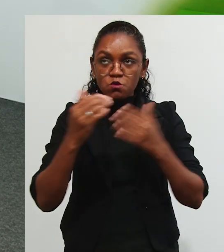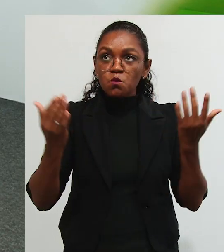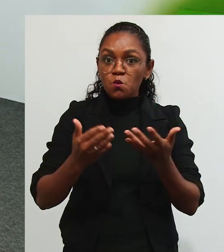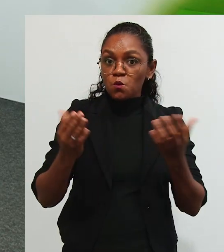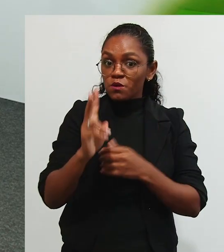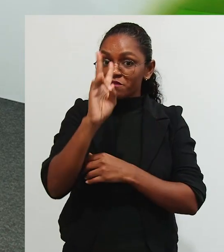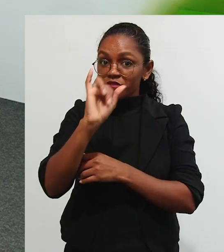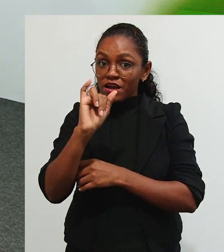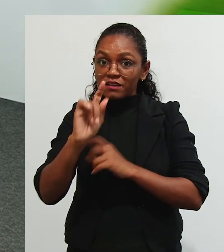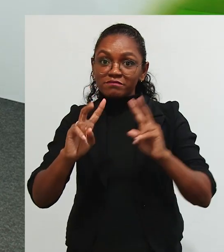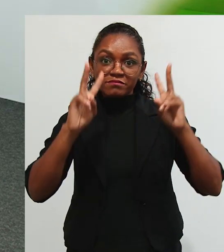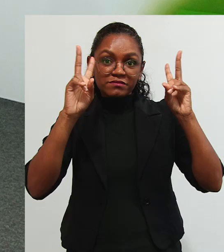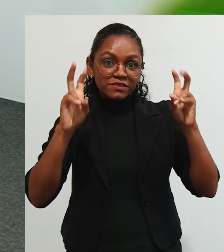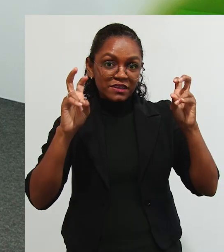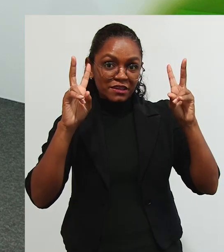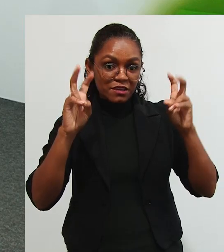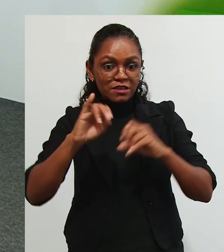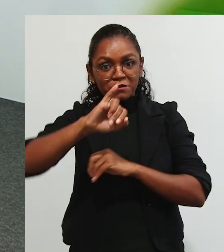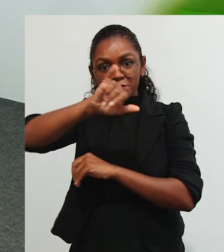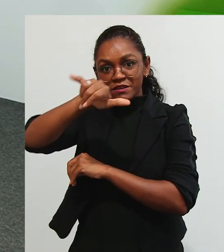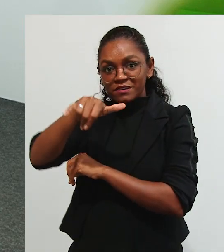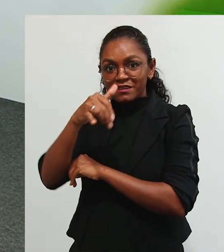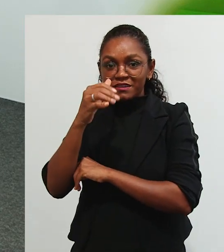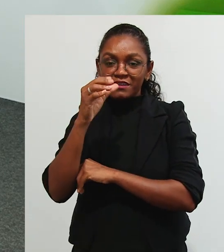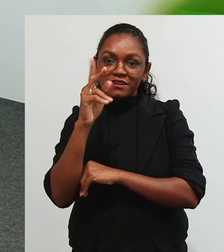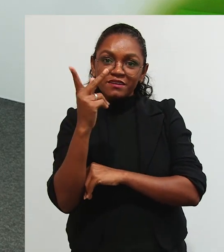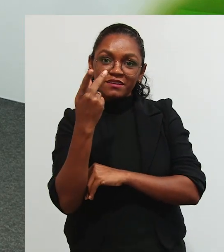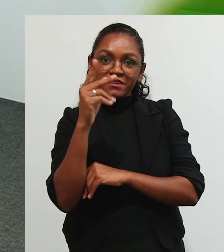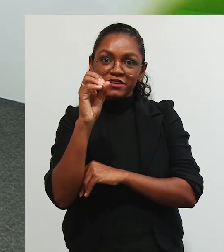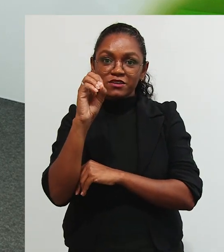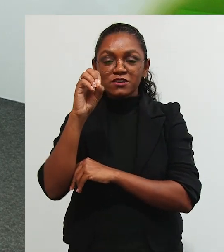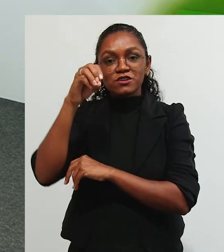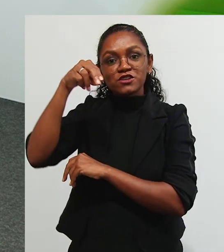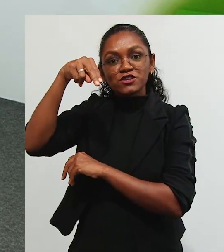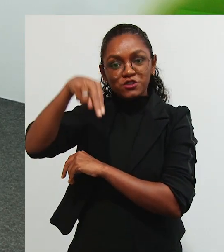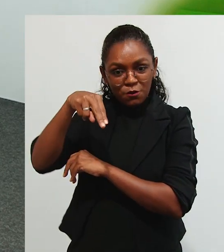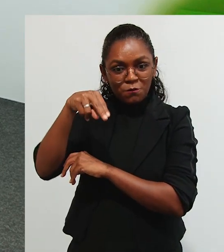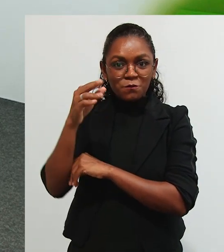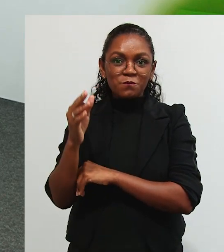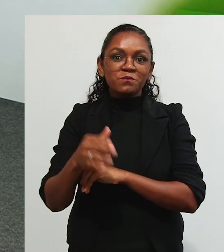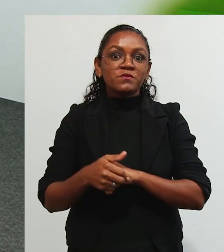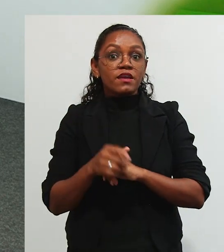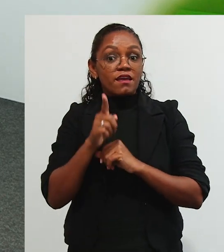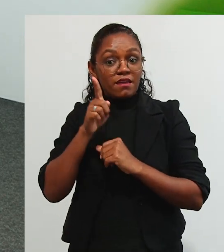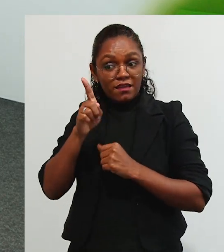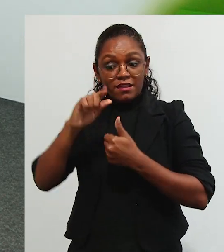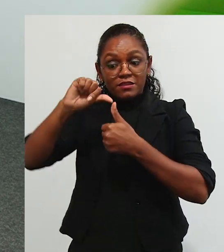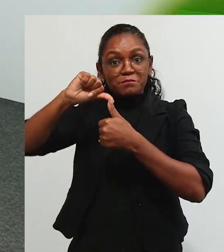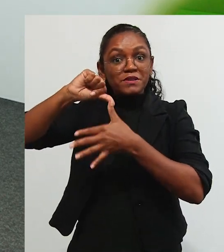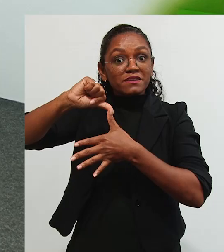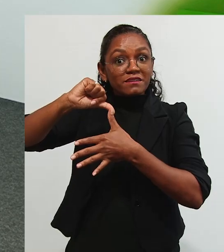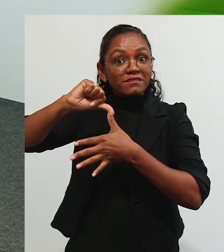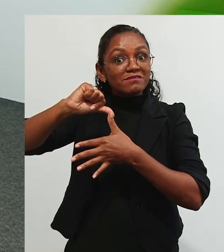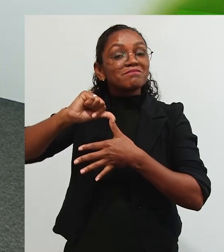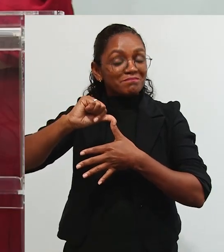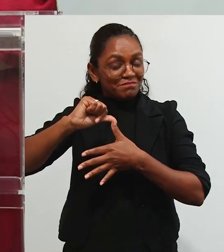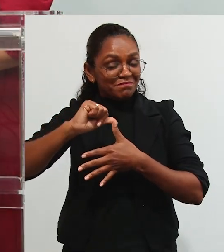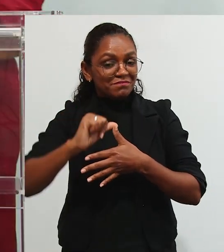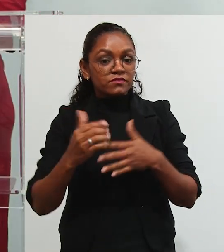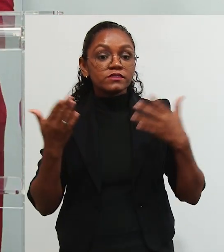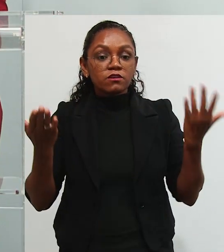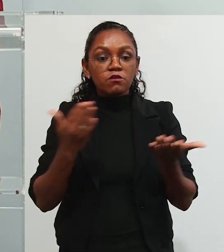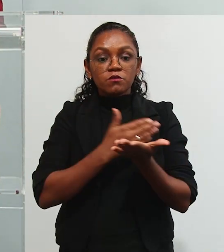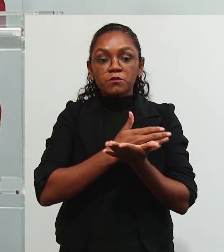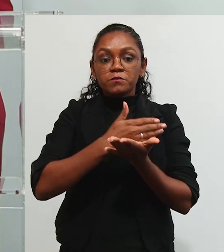Dewey. Então, vem comigo que você vai conhecer um pouco mais sobre esse educador norte-americano. Para iniciar, quero dizer